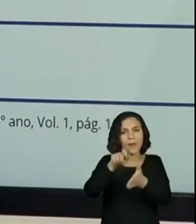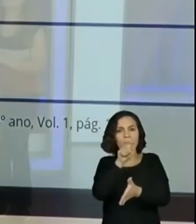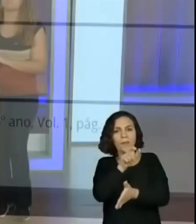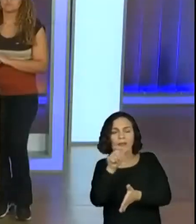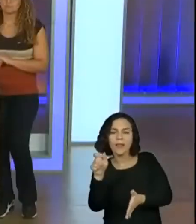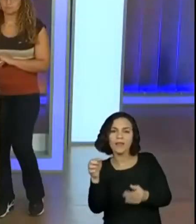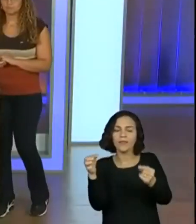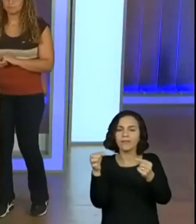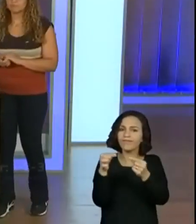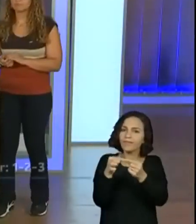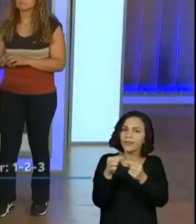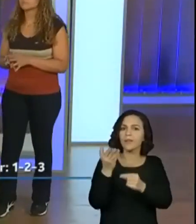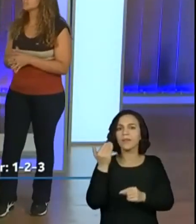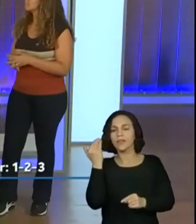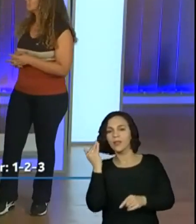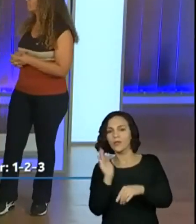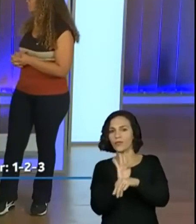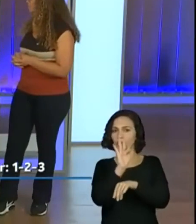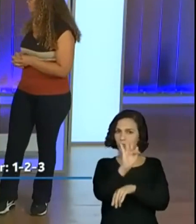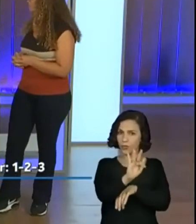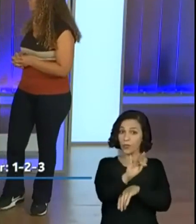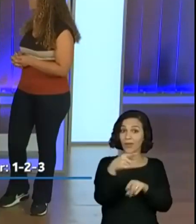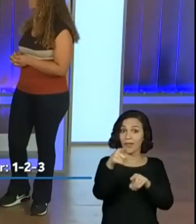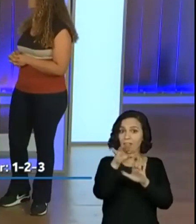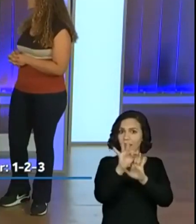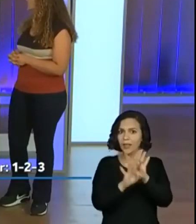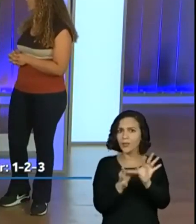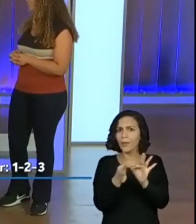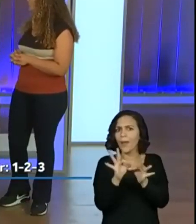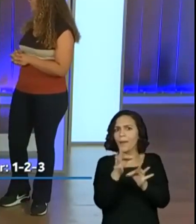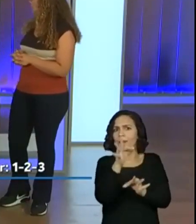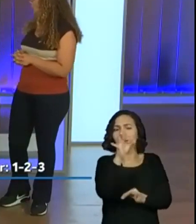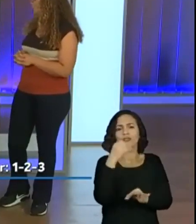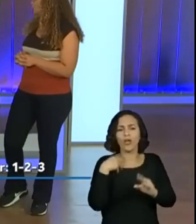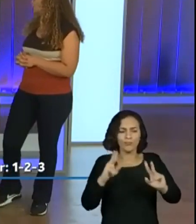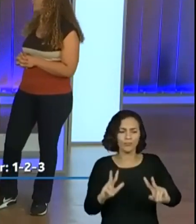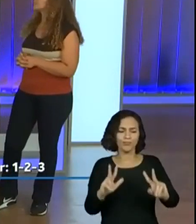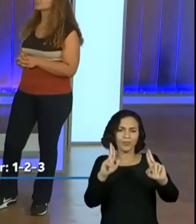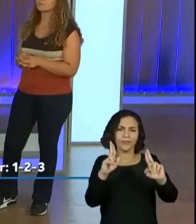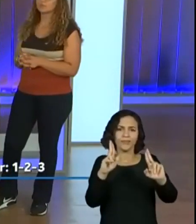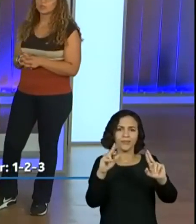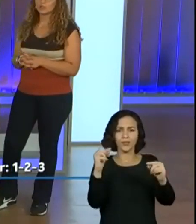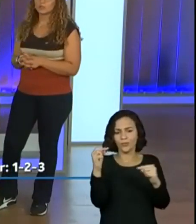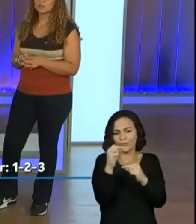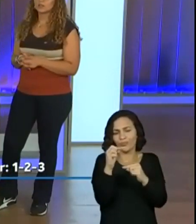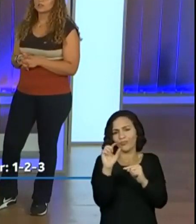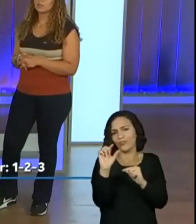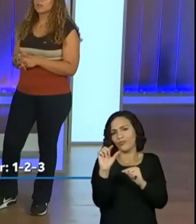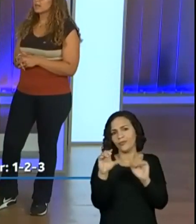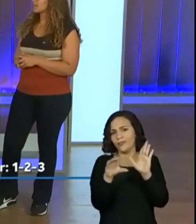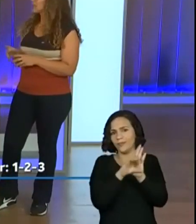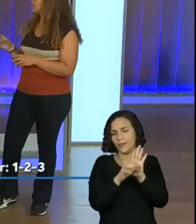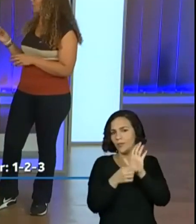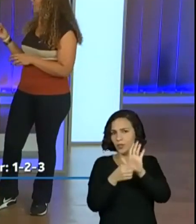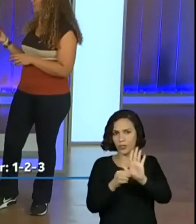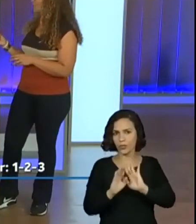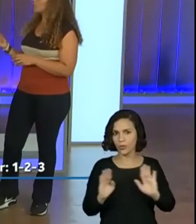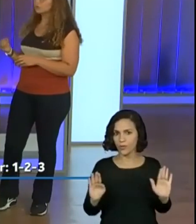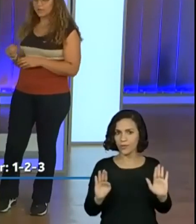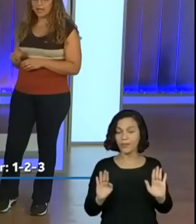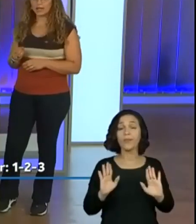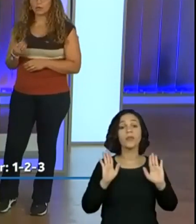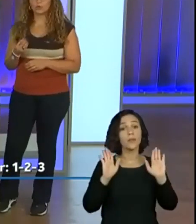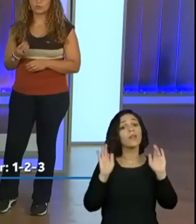Até porque tem muita coisa esse texto. A gente tirou o quê? Só um trecho. Um trecho, exatamente. E aí eles